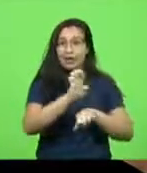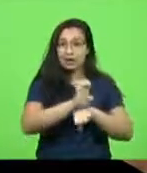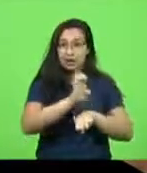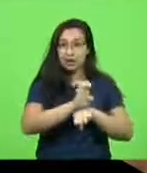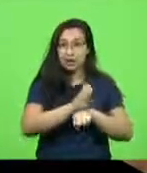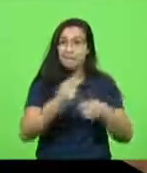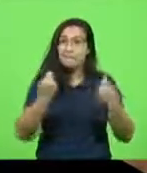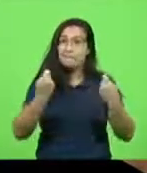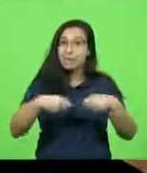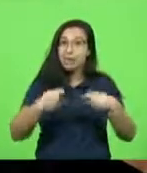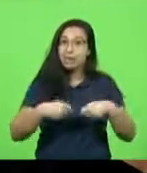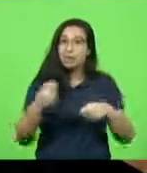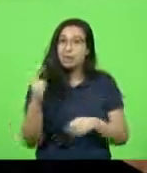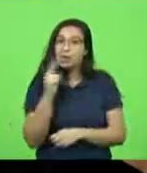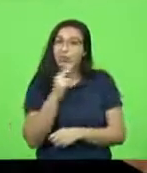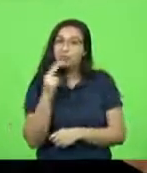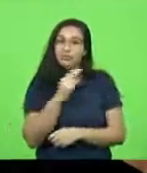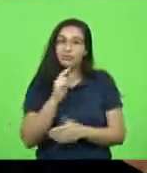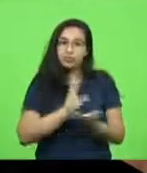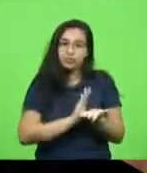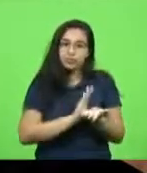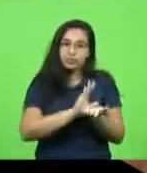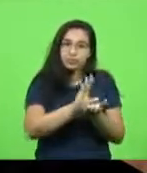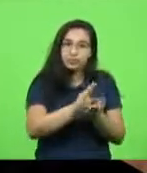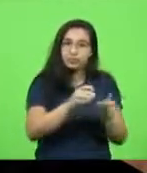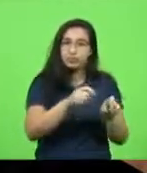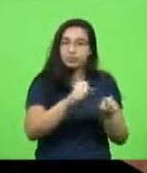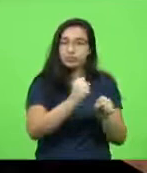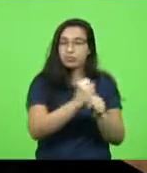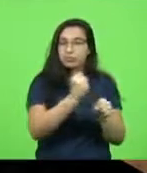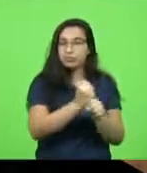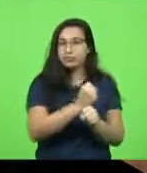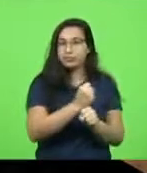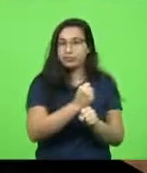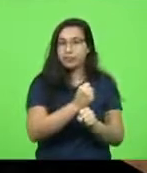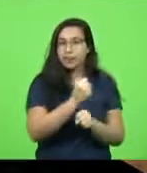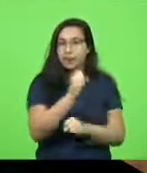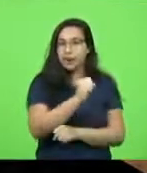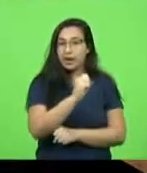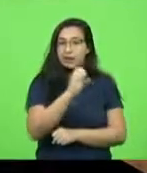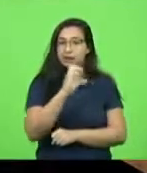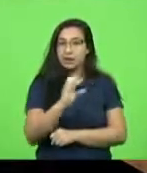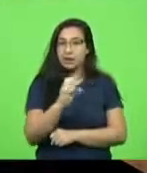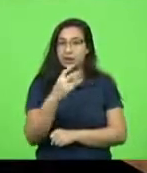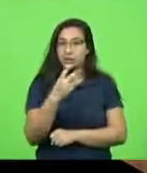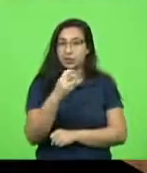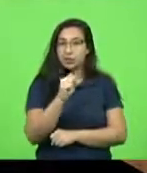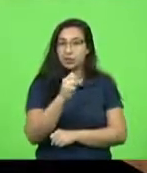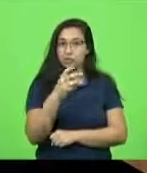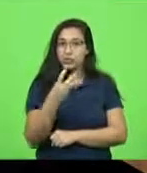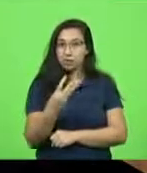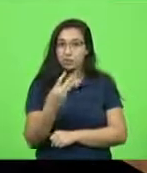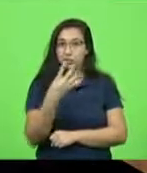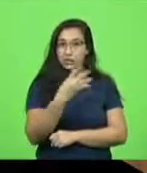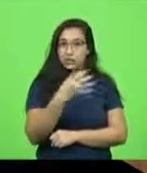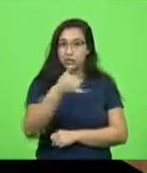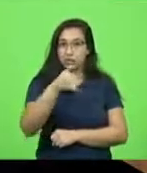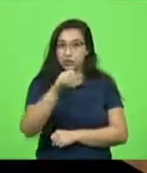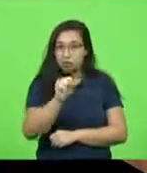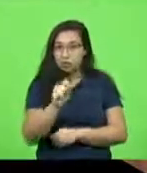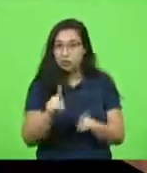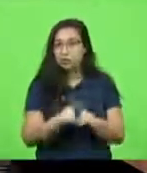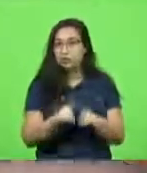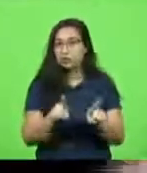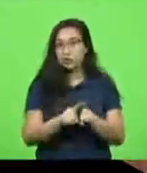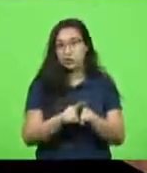de investimentos vossa excelência' citou aparece ac283 eu sinto sc-418 Deputado